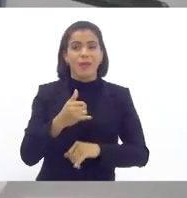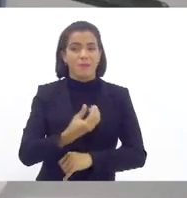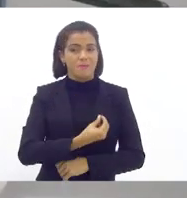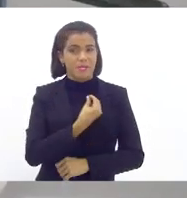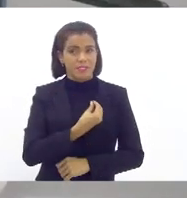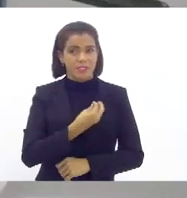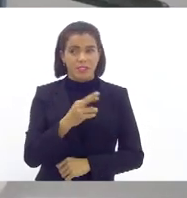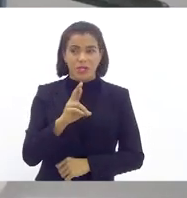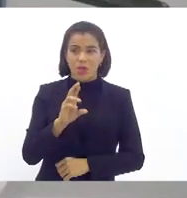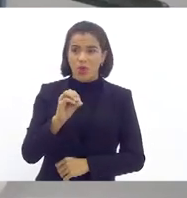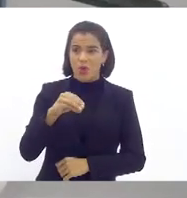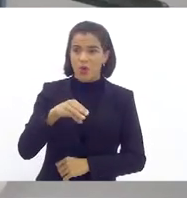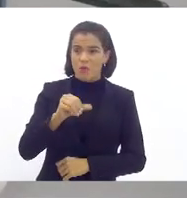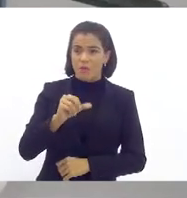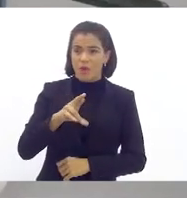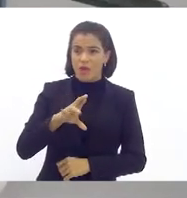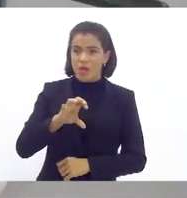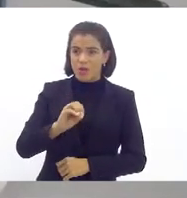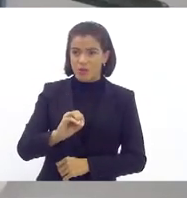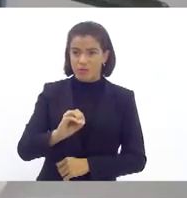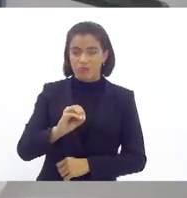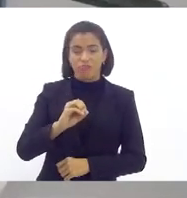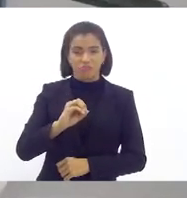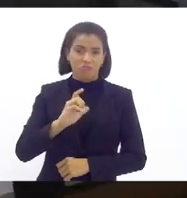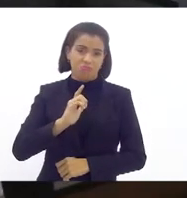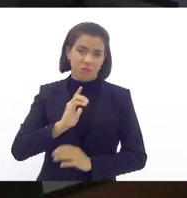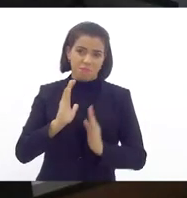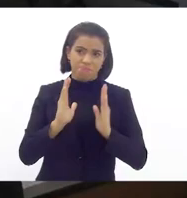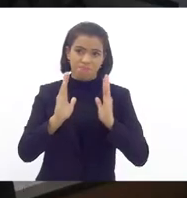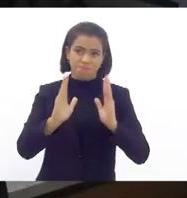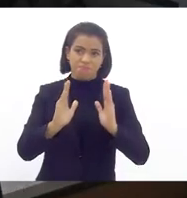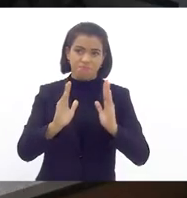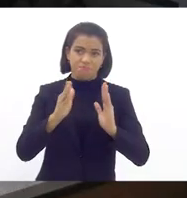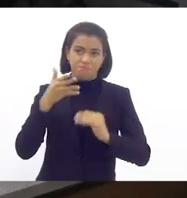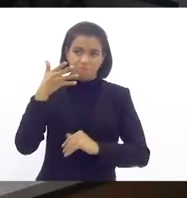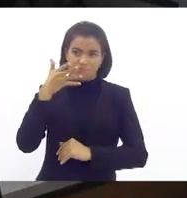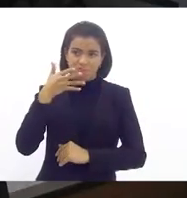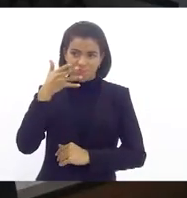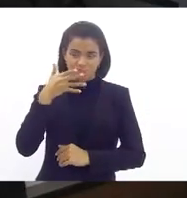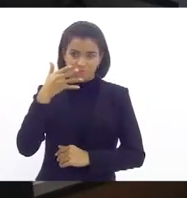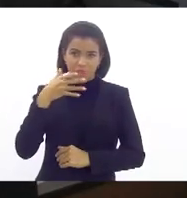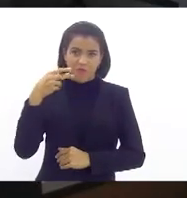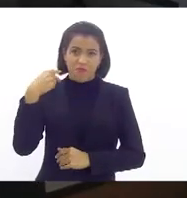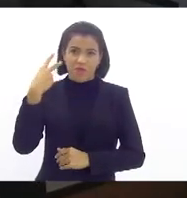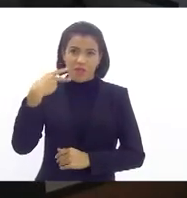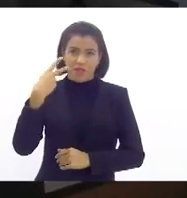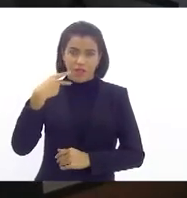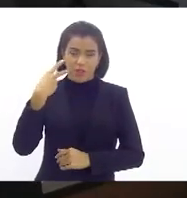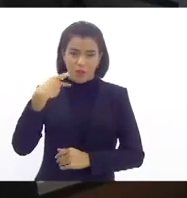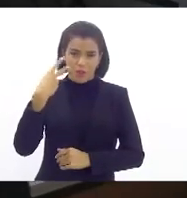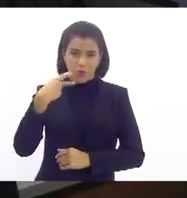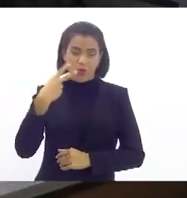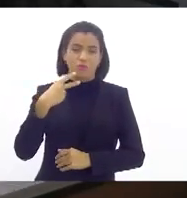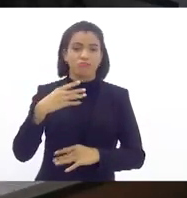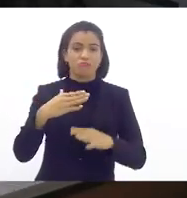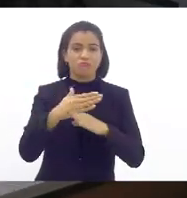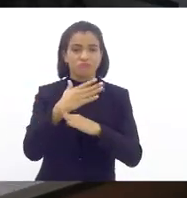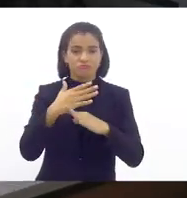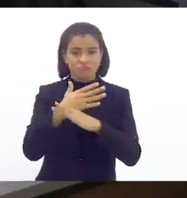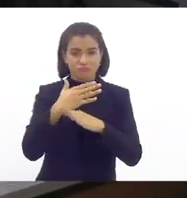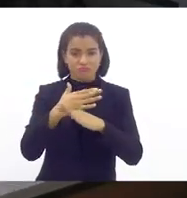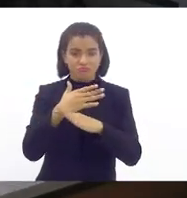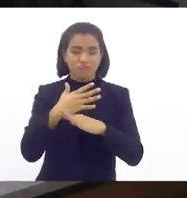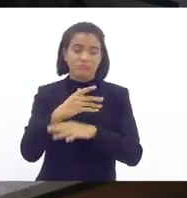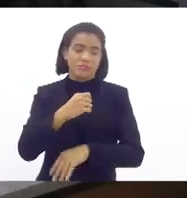também o Romário terá seu tempo para fazer a sua fala aqui conosco. Grande vereador. Que é vereador na cidade. Romário Regis,